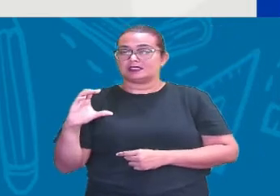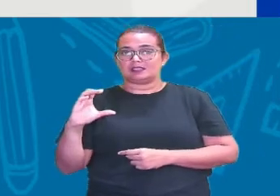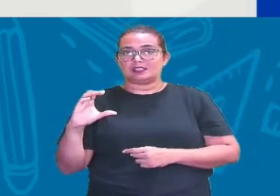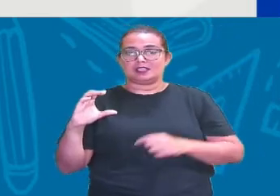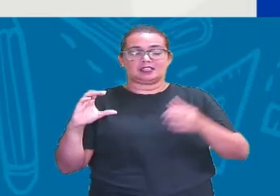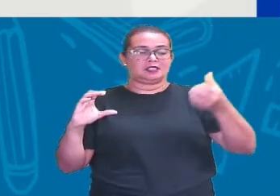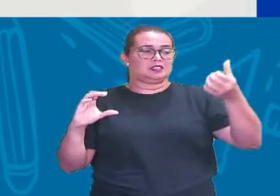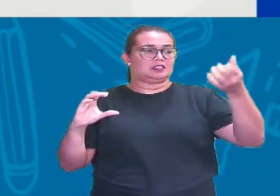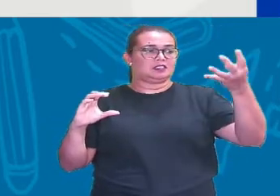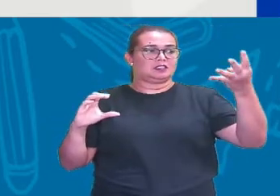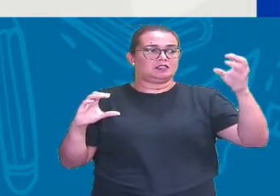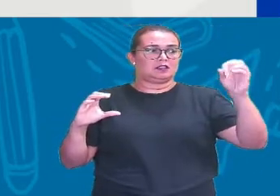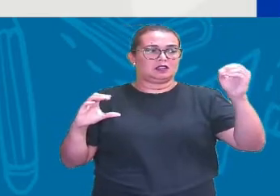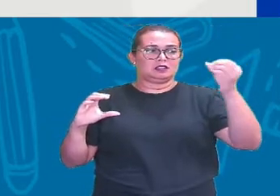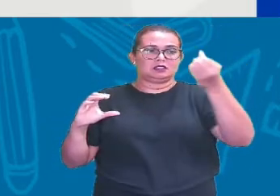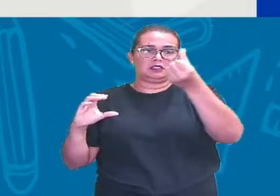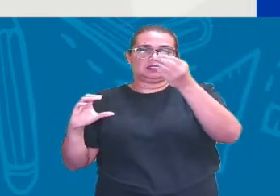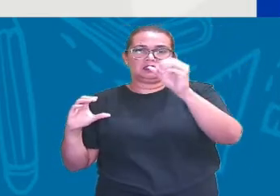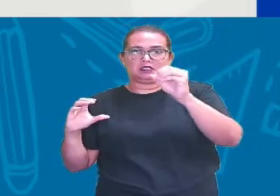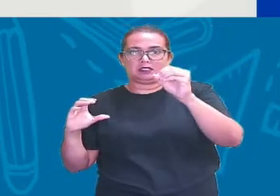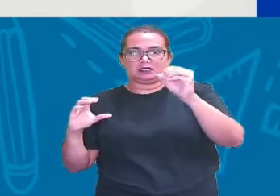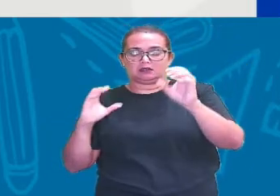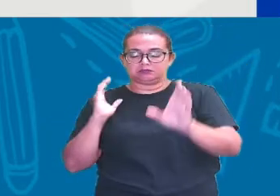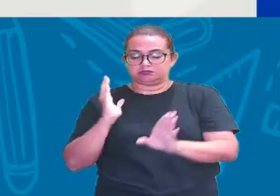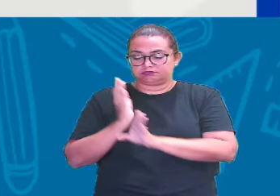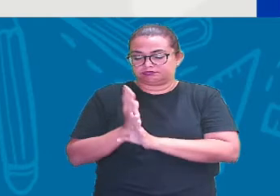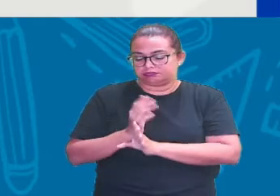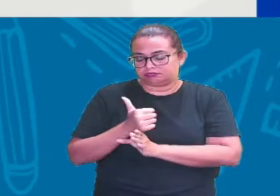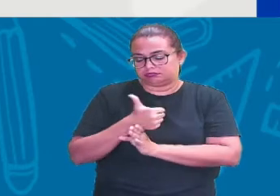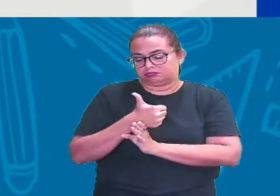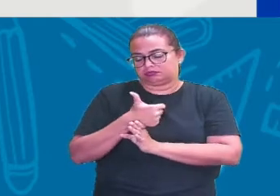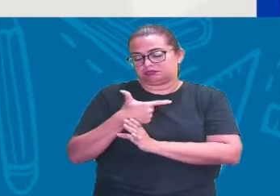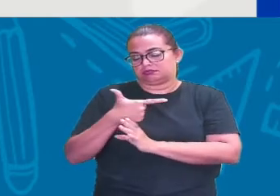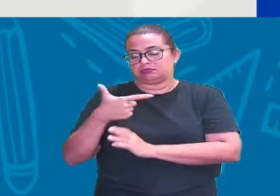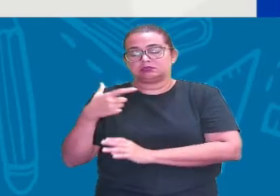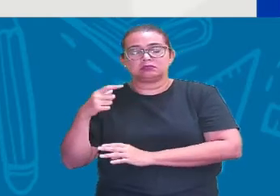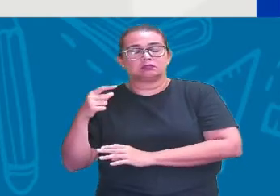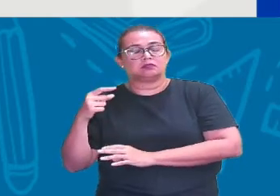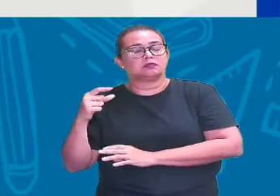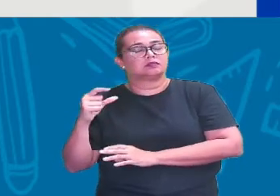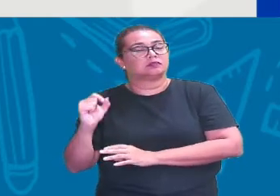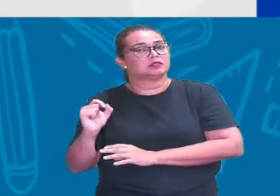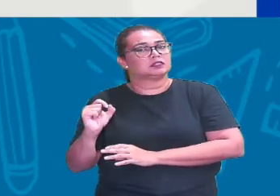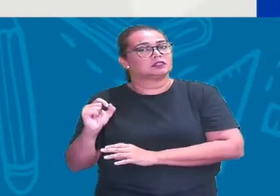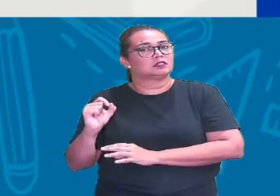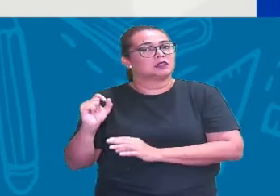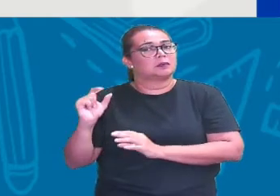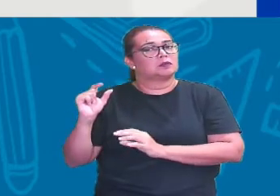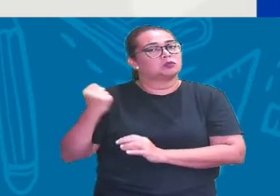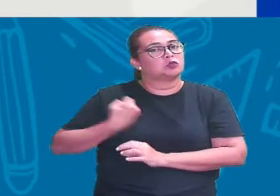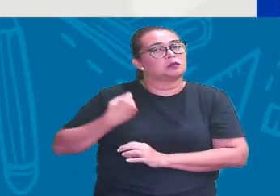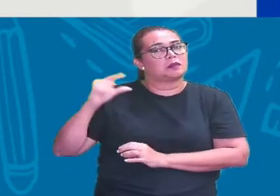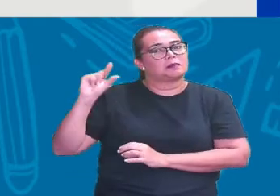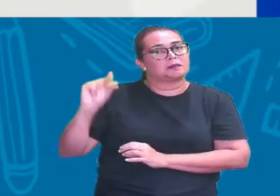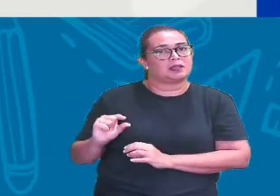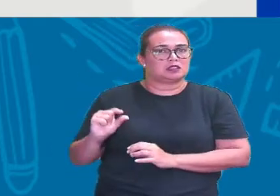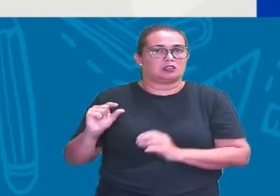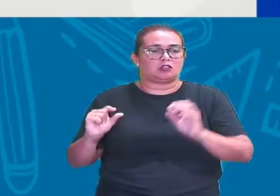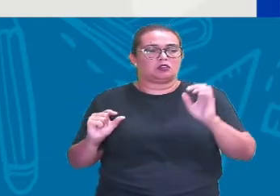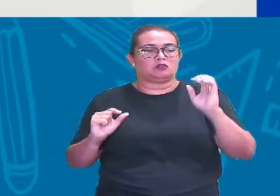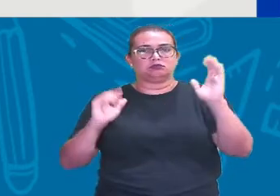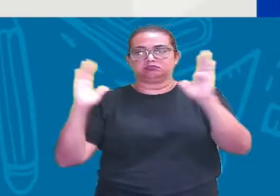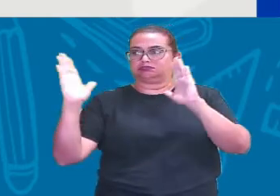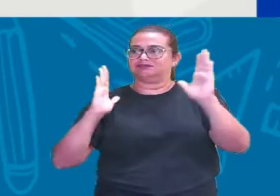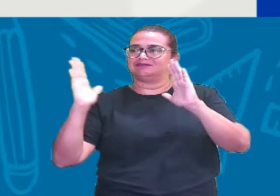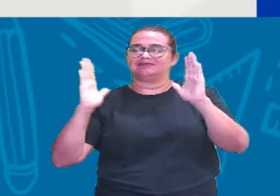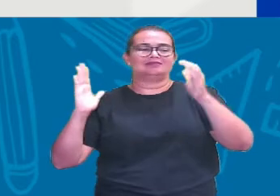e 60 é 120. Ou seja, o menor múltiplo que 40 e 60